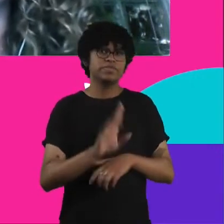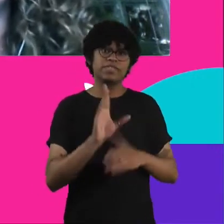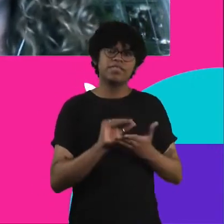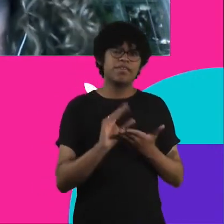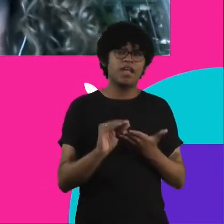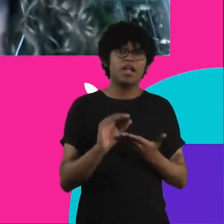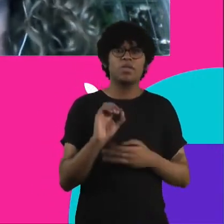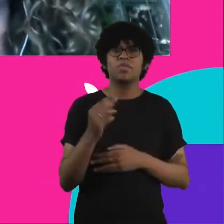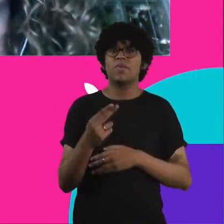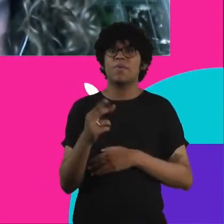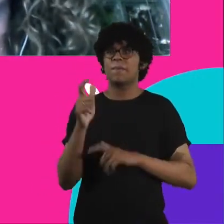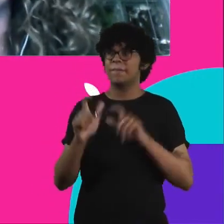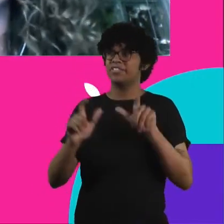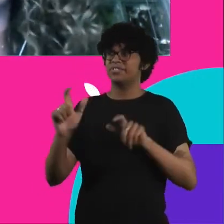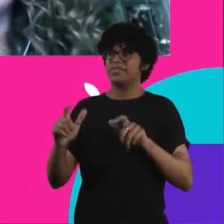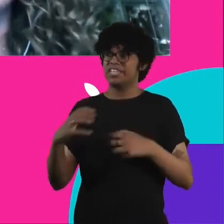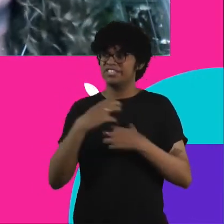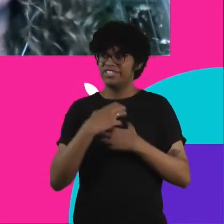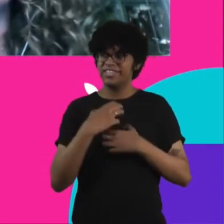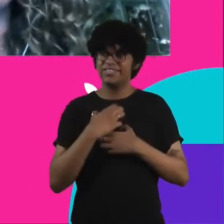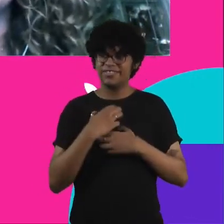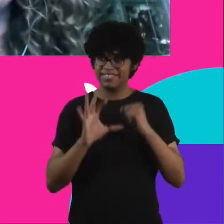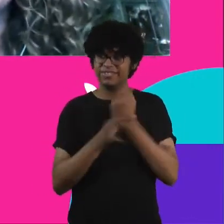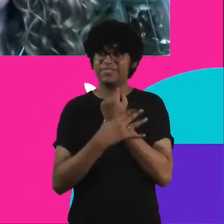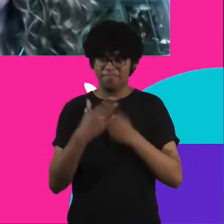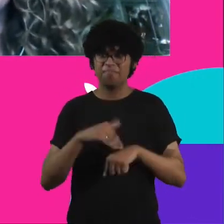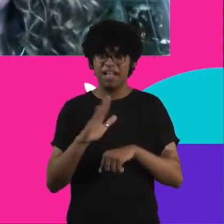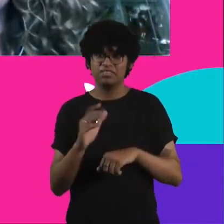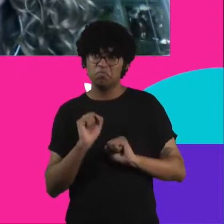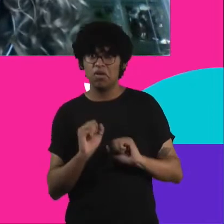assim, realmente a gente pode se sentir mais protegidos com isso?